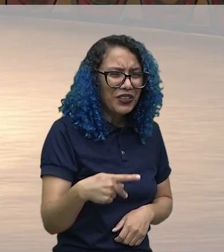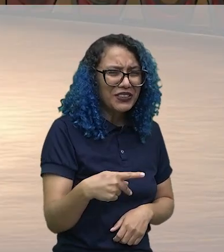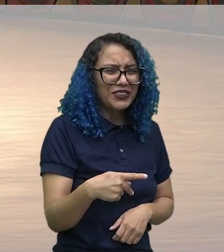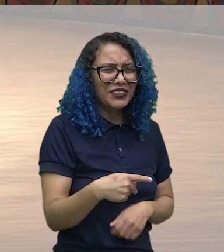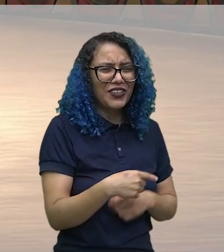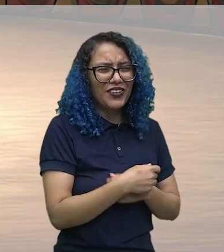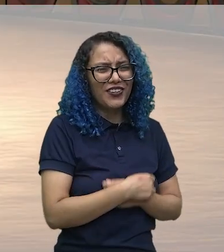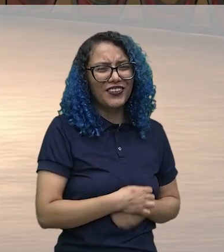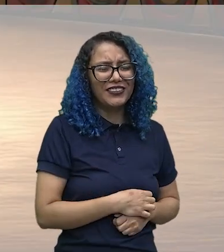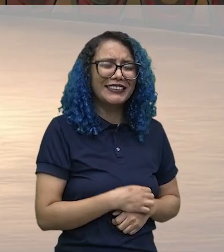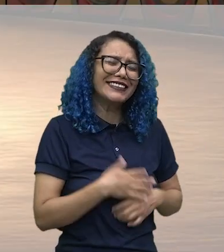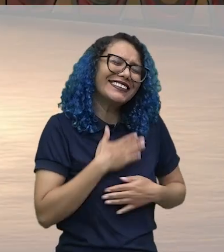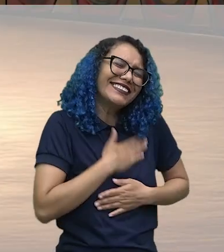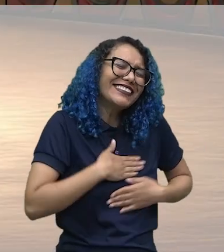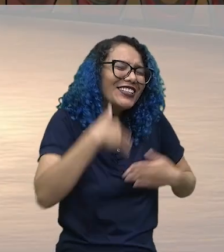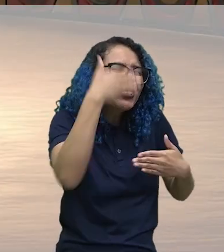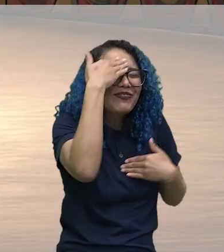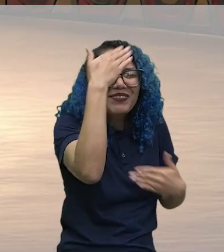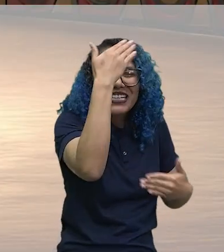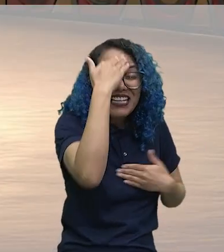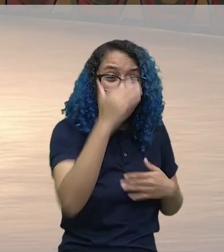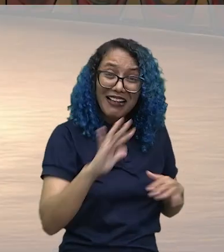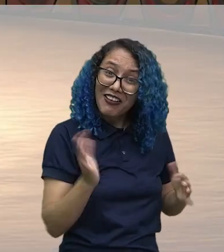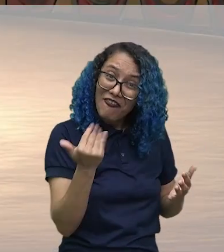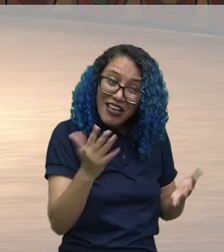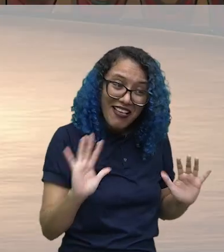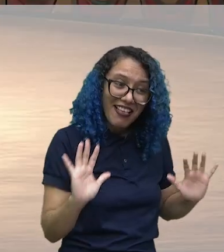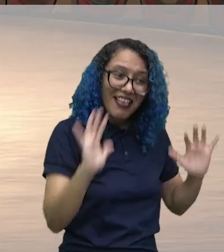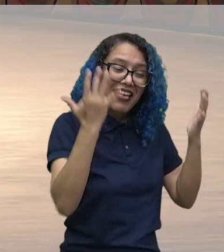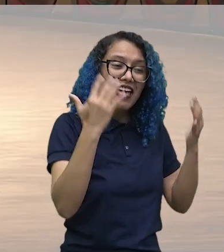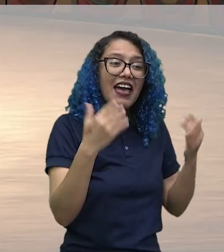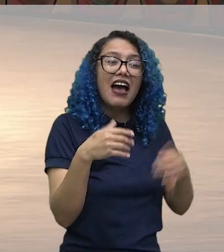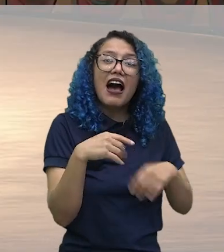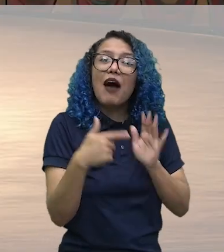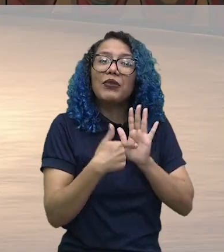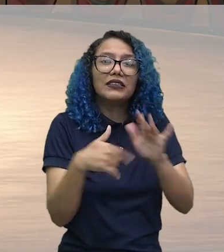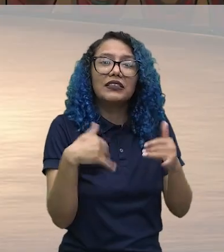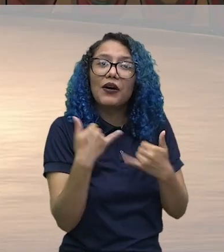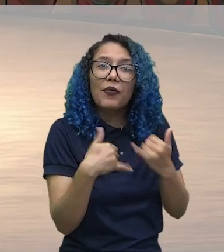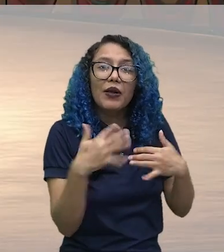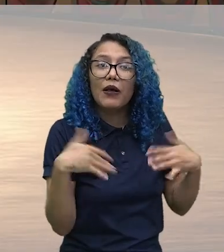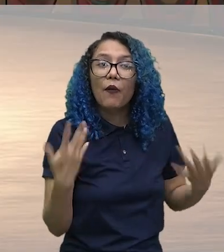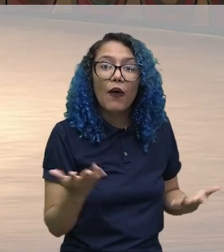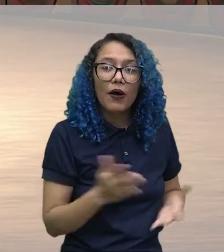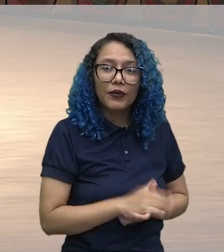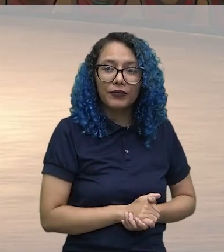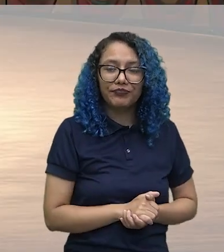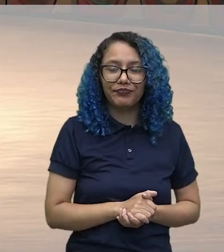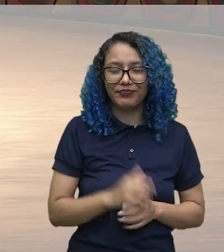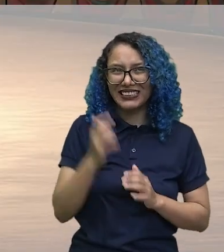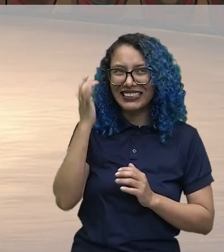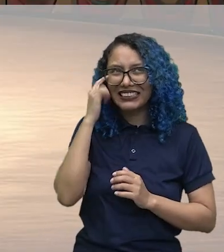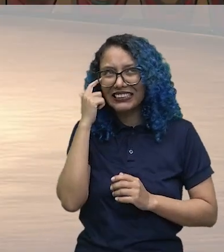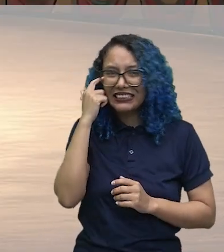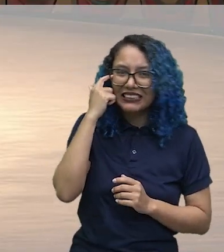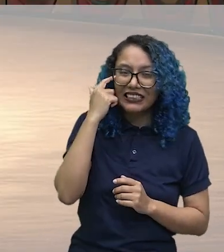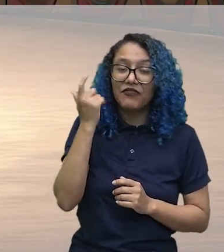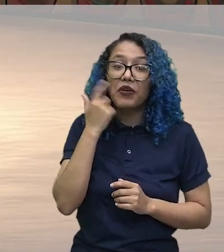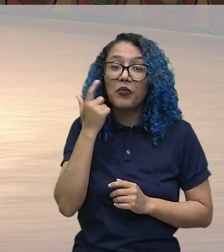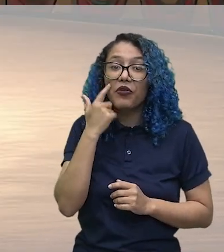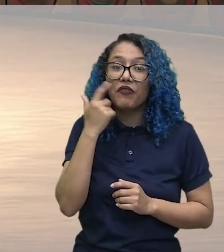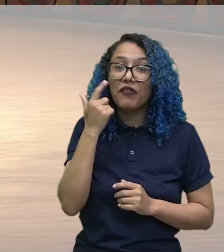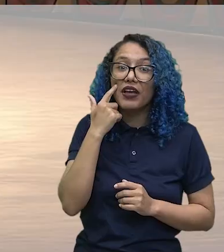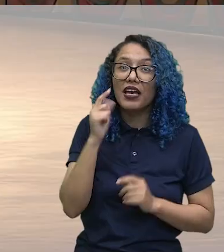Professor, que elogio! Vamos comemorar! Qual número nós vamos fazer? Deixa eu pensar.